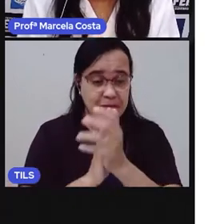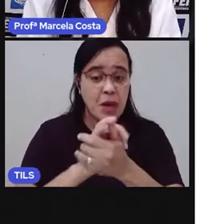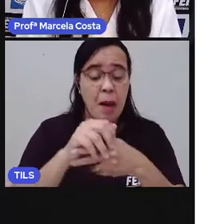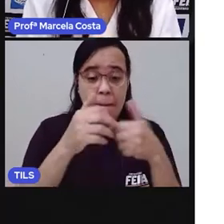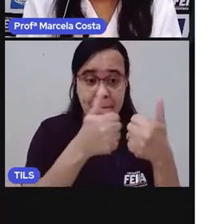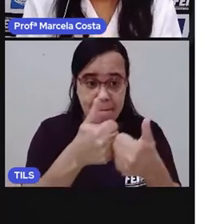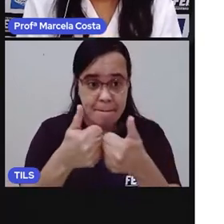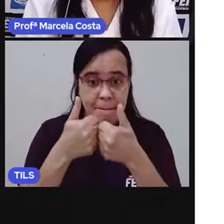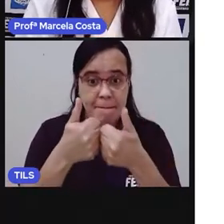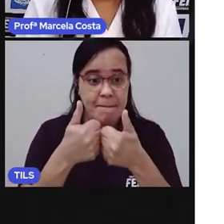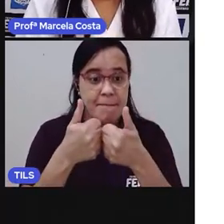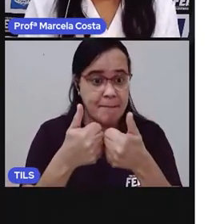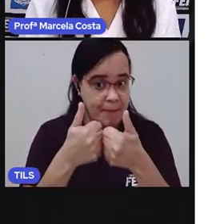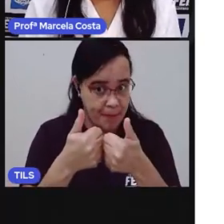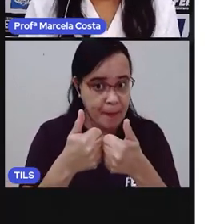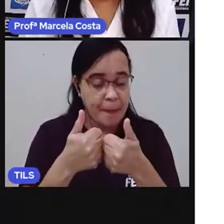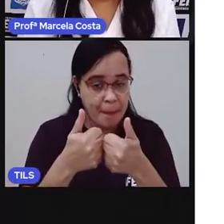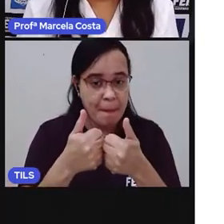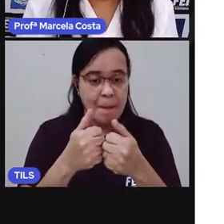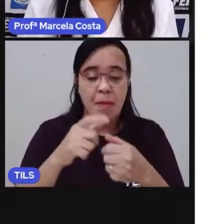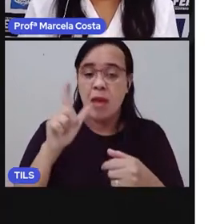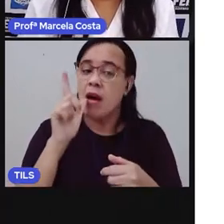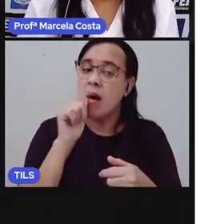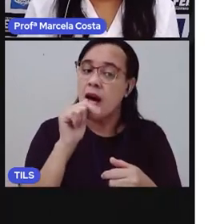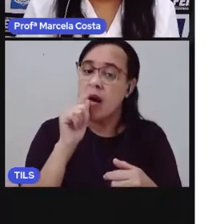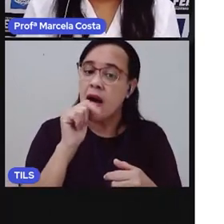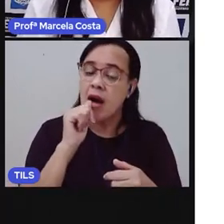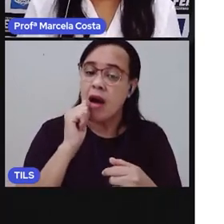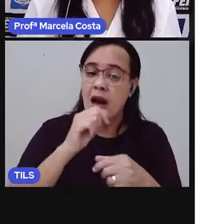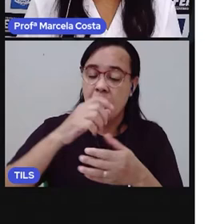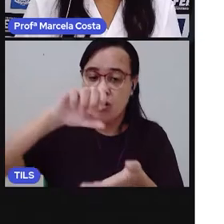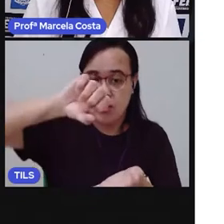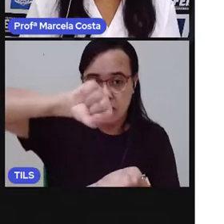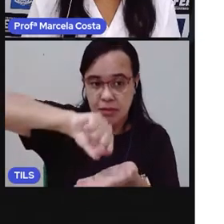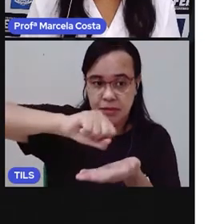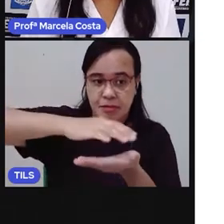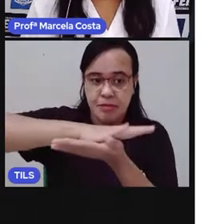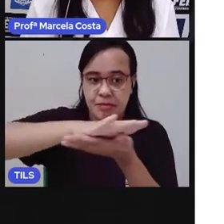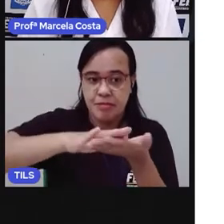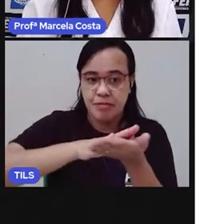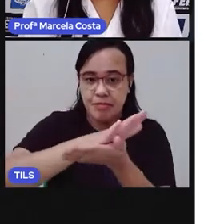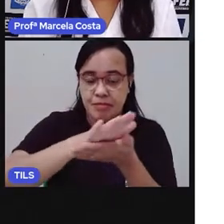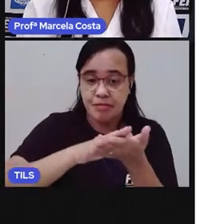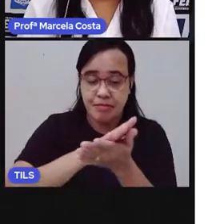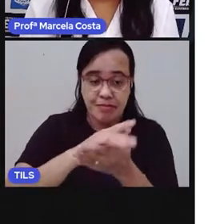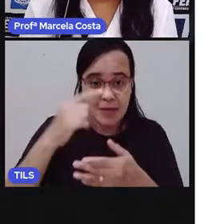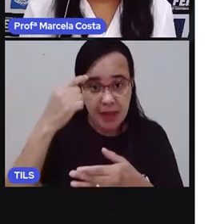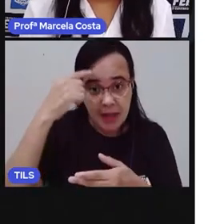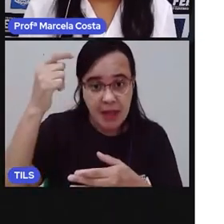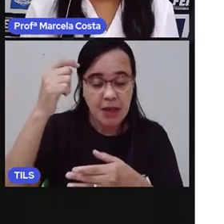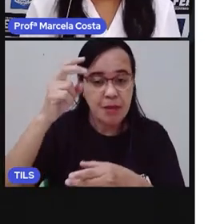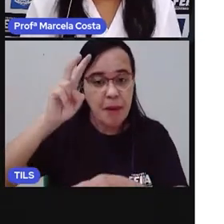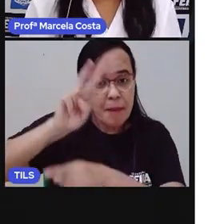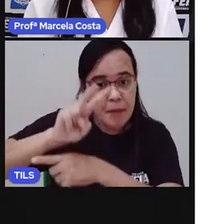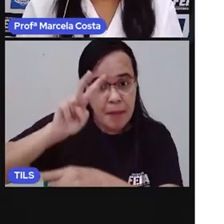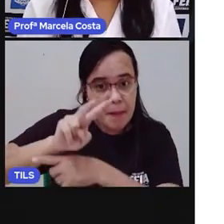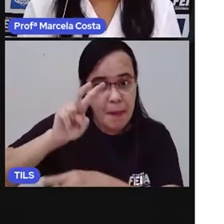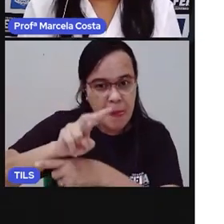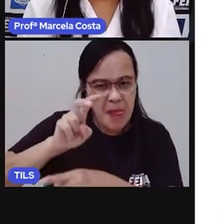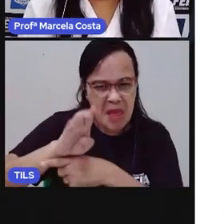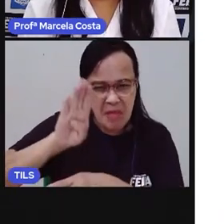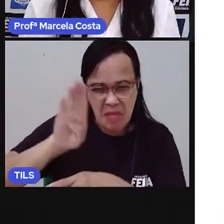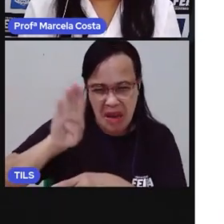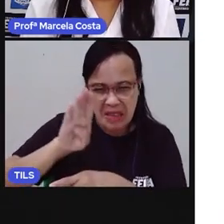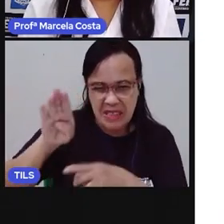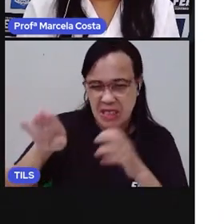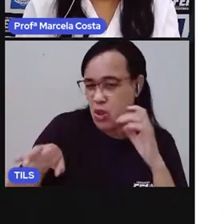lavar bem as mãos com água, com sabão, para se proteger, eliminar as bactérias que